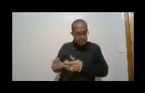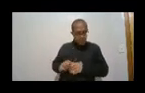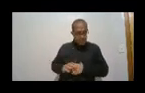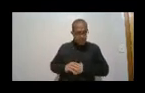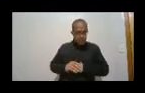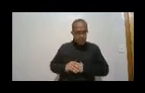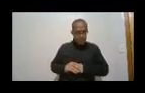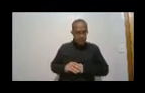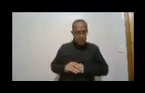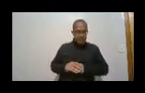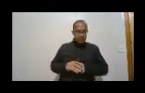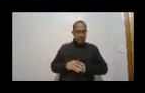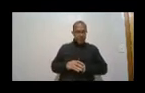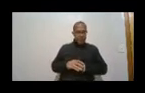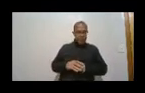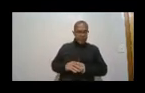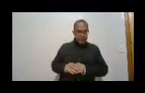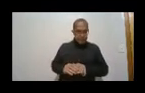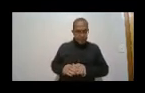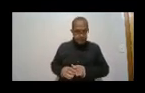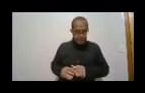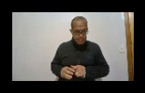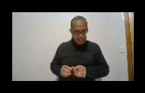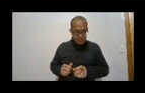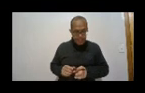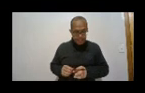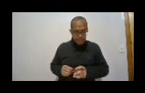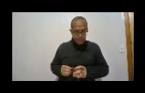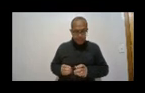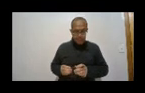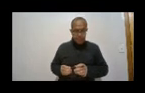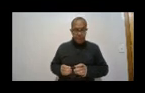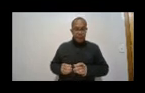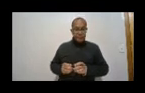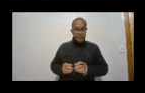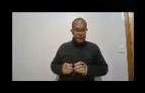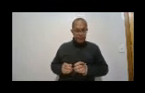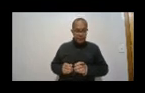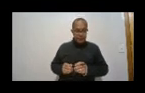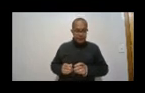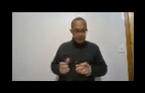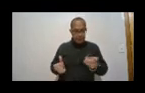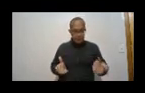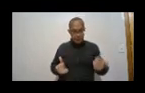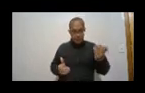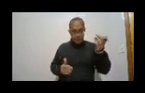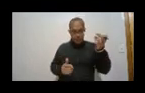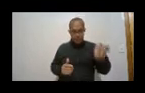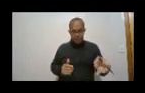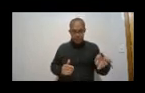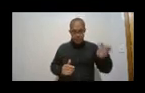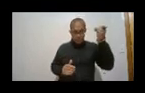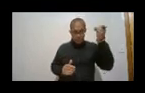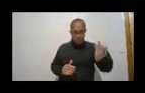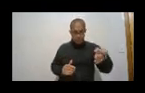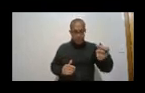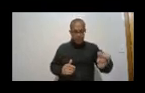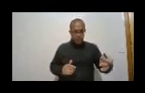contexto, de jogar a droga para fora, tá? Então, nessa ideia da conjugação, estaremos trabalhando com ácido